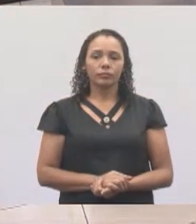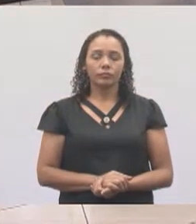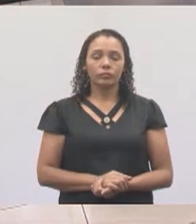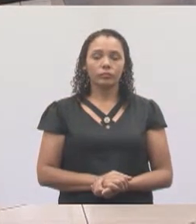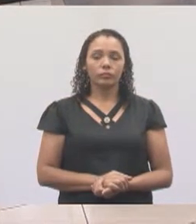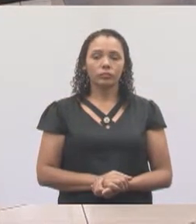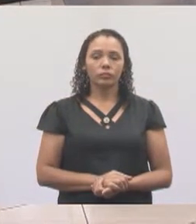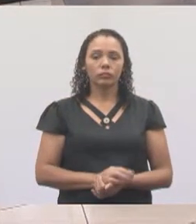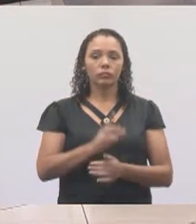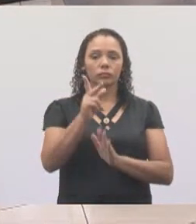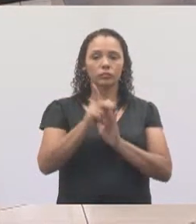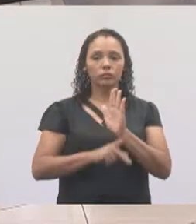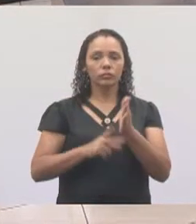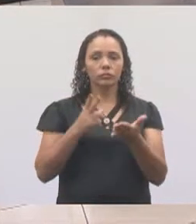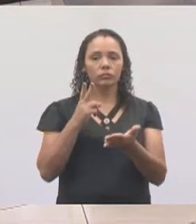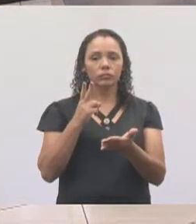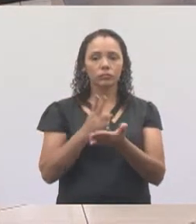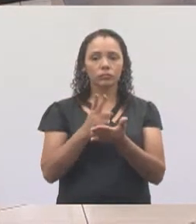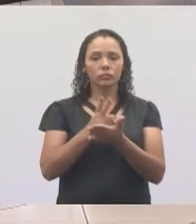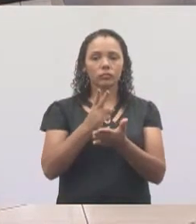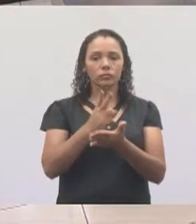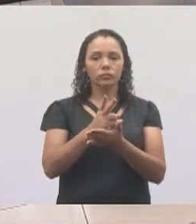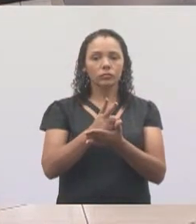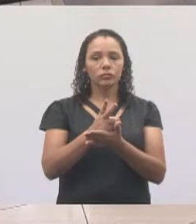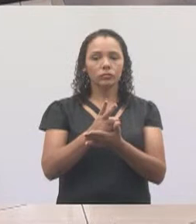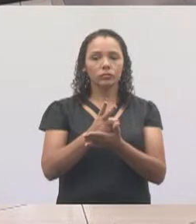Projeto continua em apreciação.